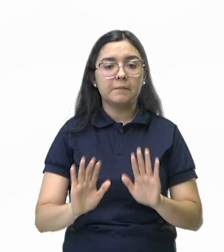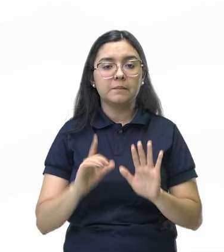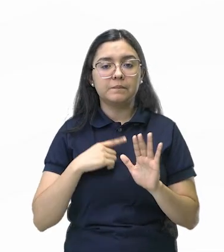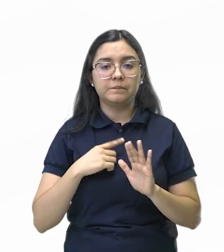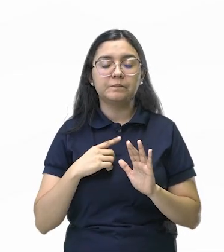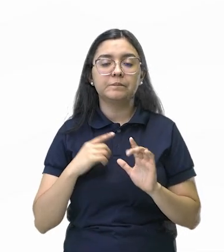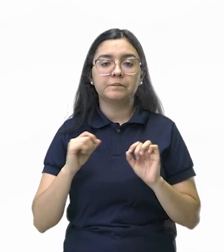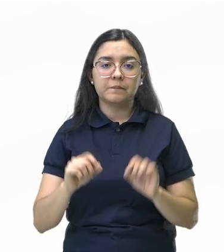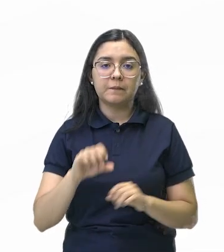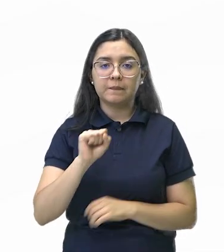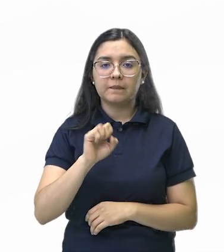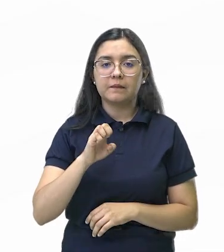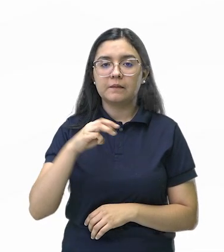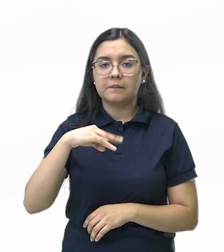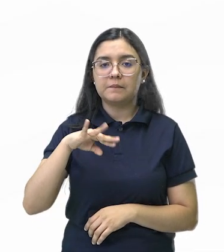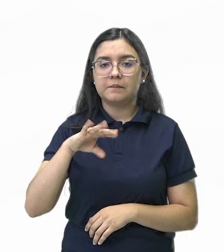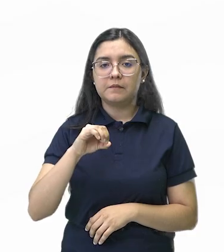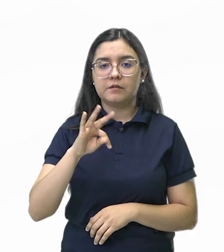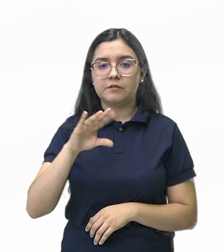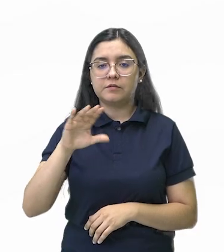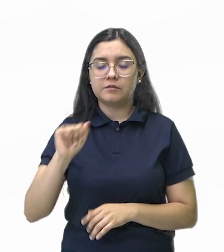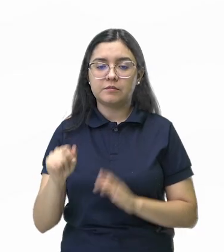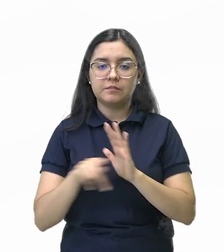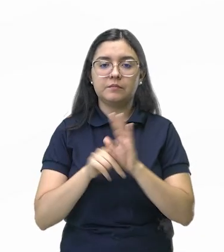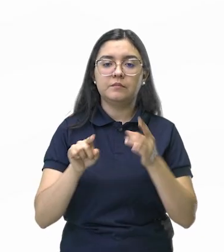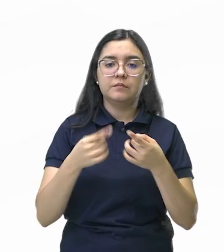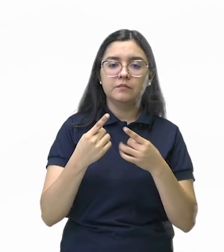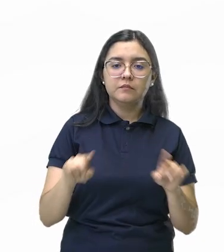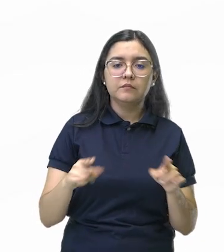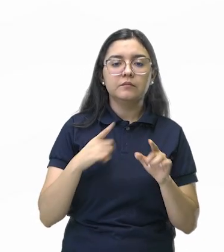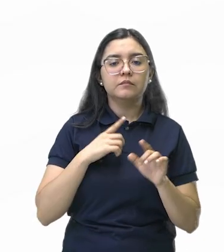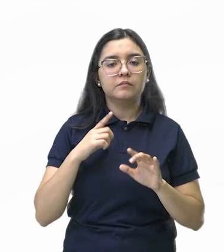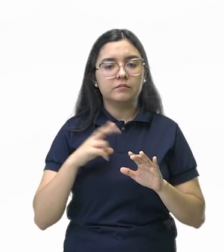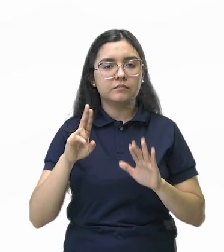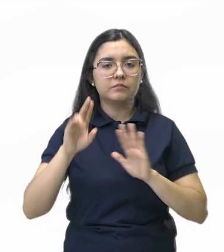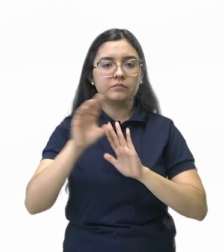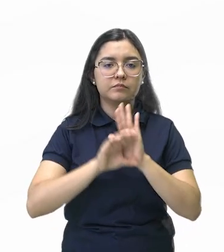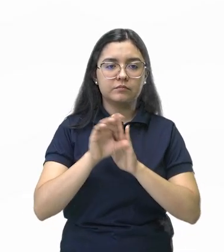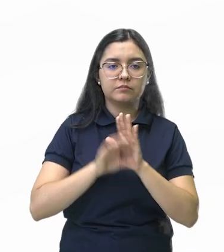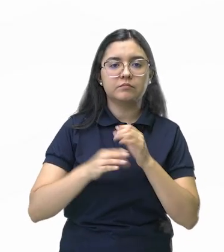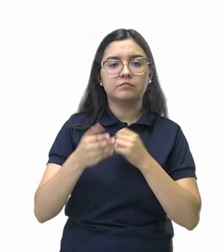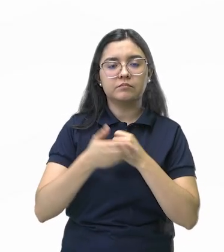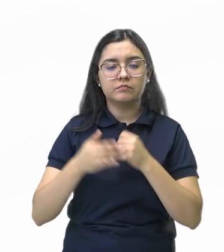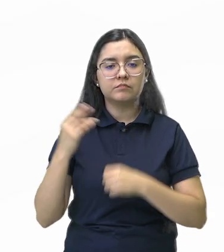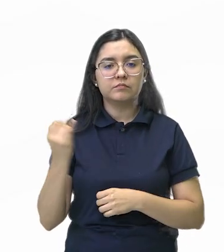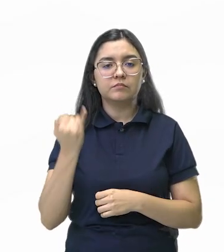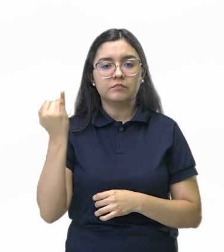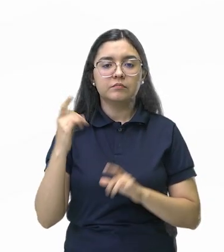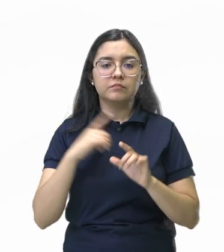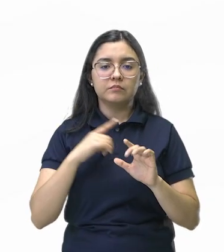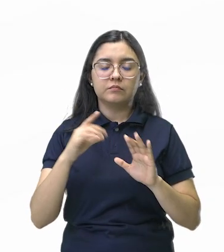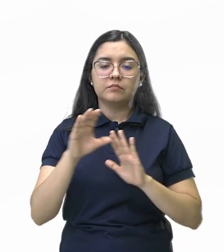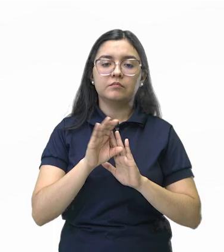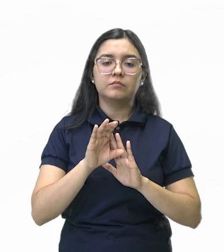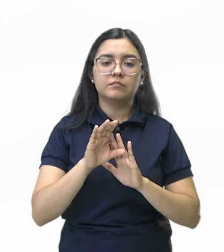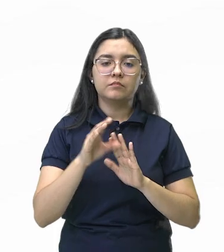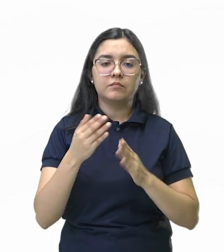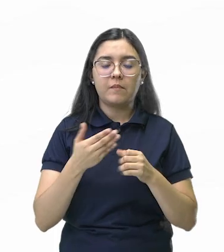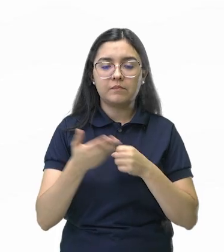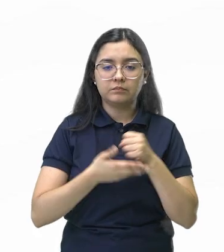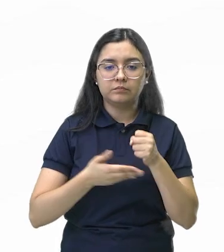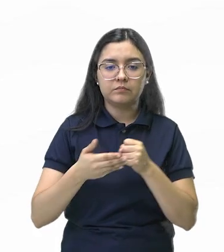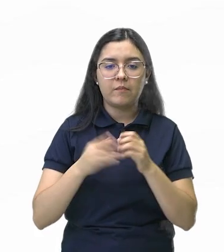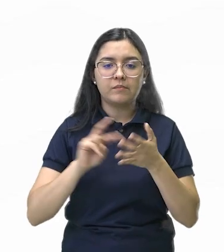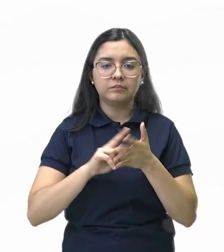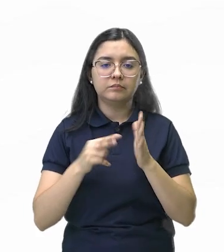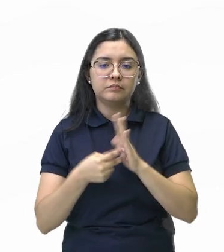semiótica da música, ela explora e aplica esses conceitos fundamentais dos princípios de significação da música,